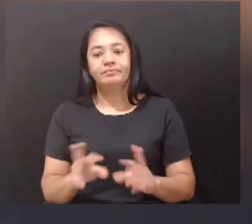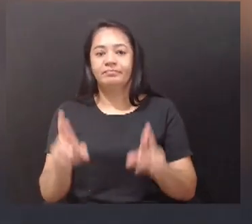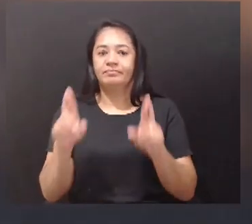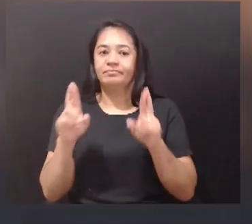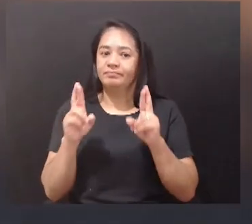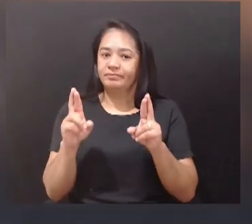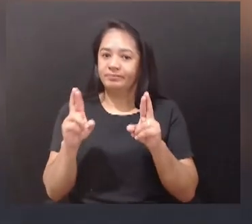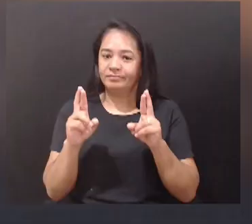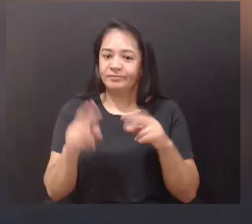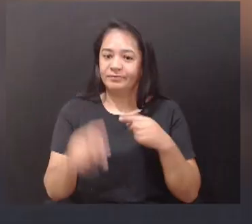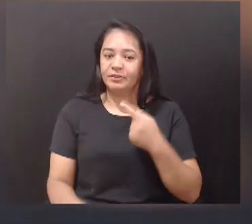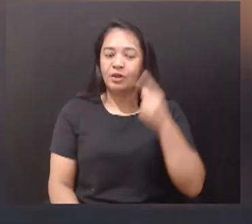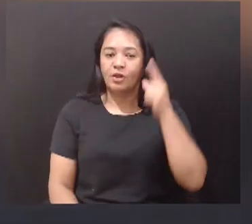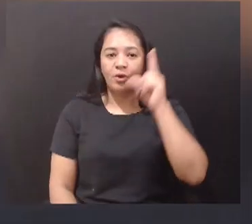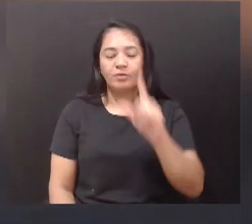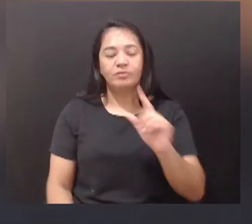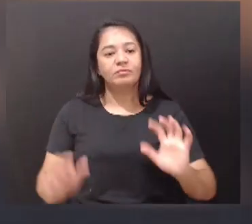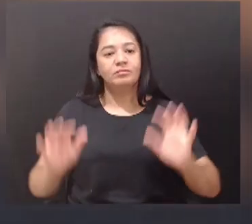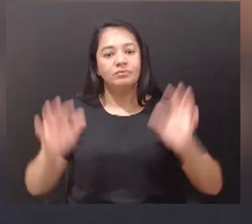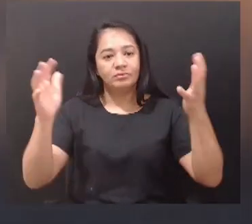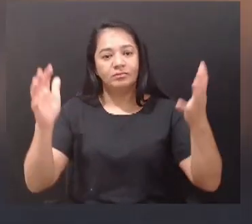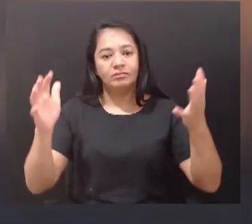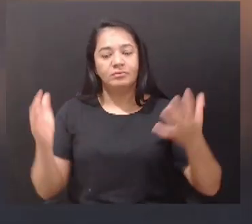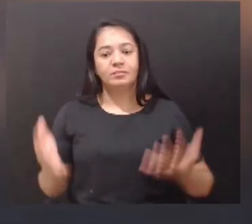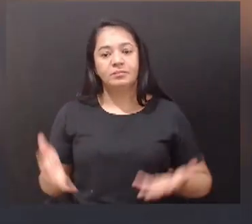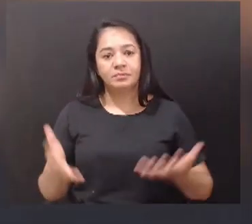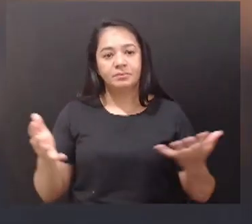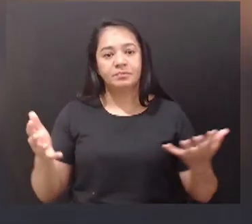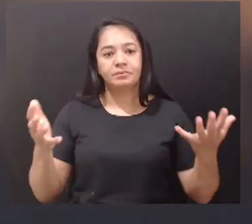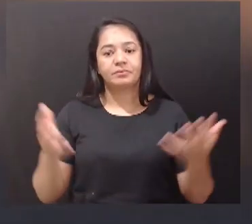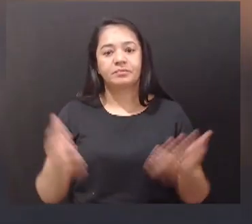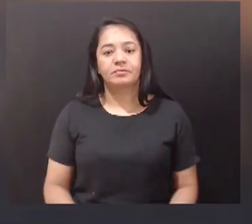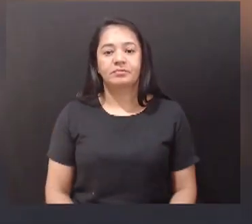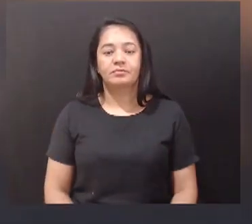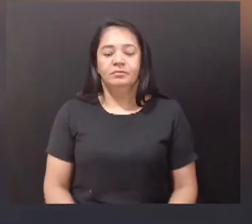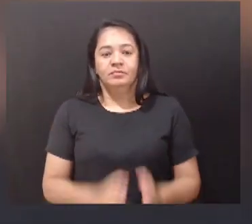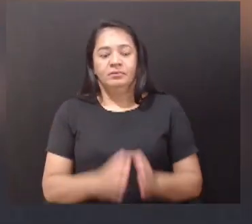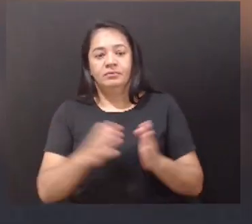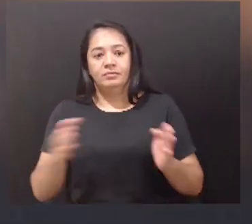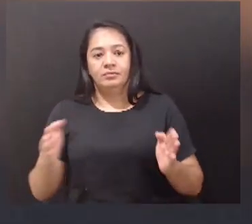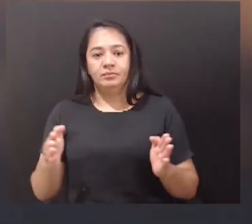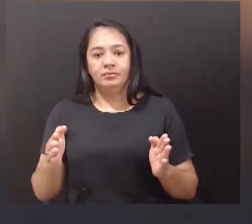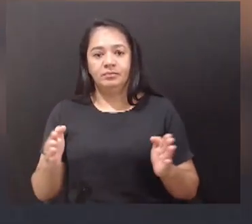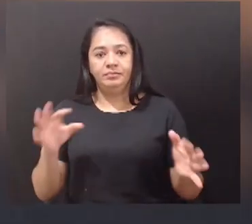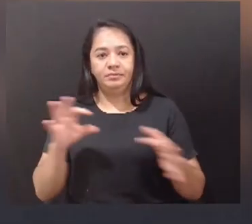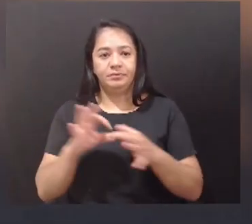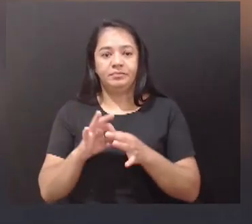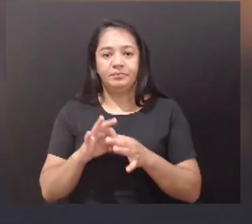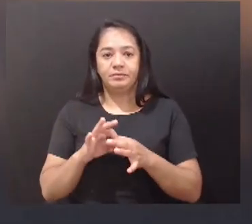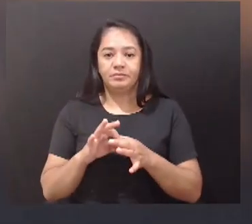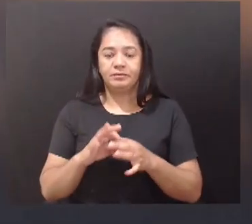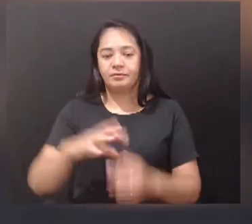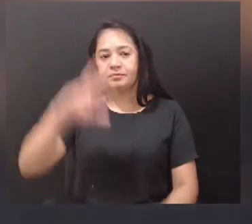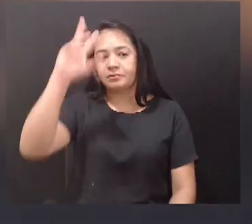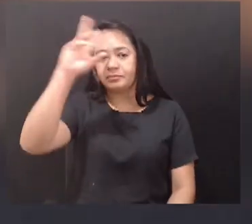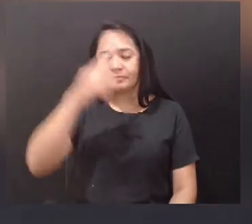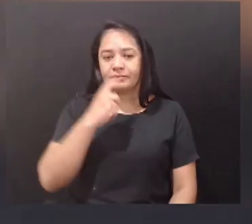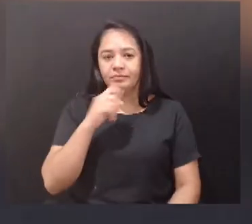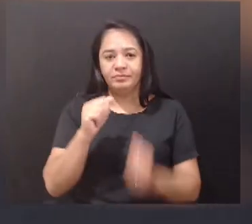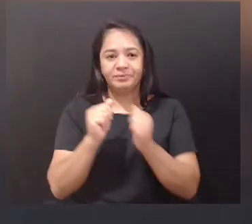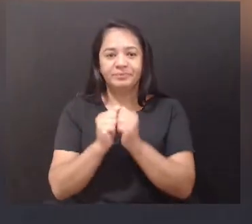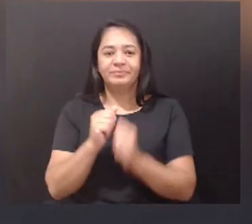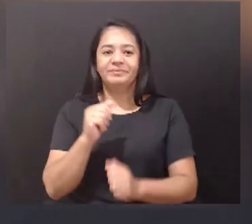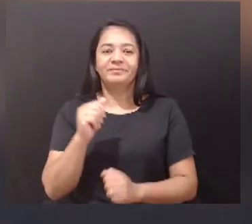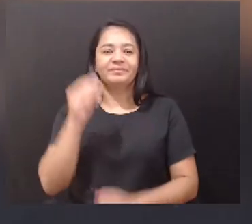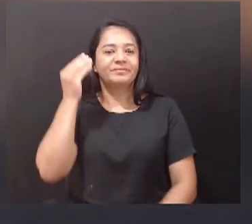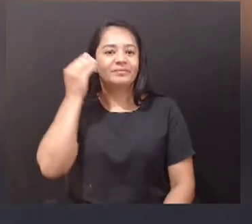possa celebrar intensamente esse período pela conexão que a história de Campinas tem com Dom Pedro. Então,